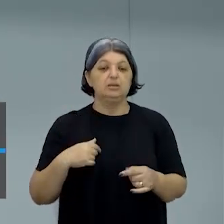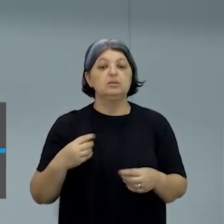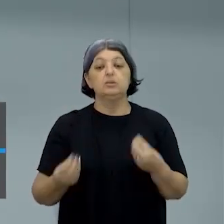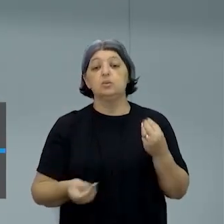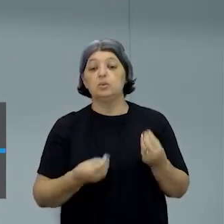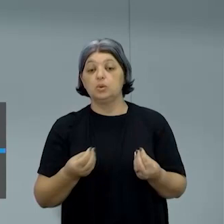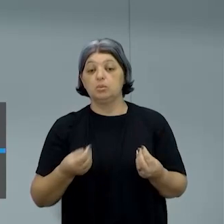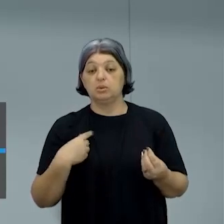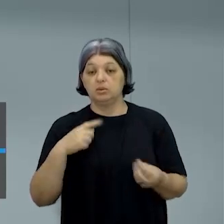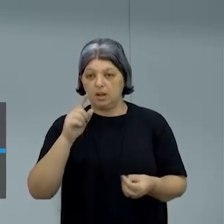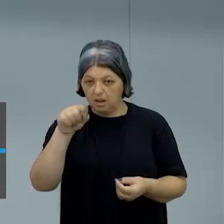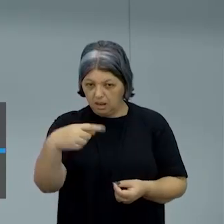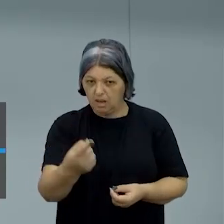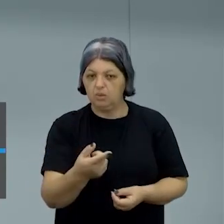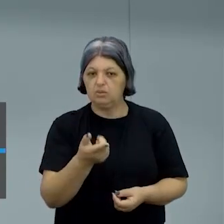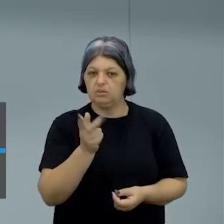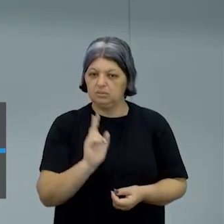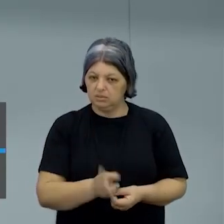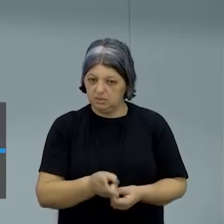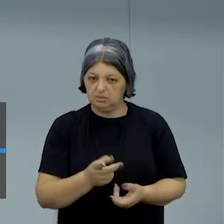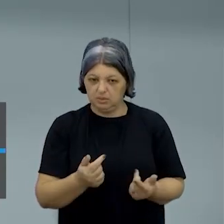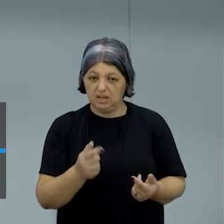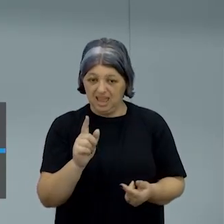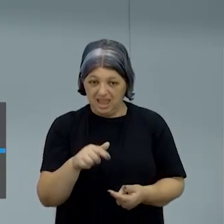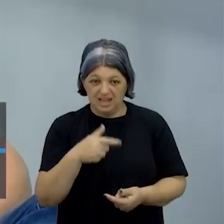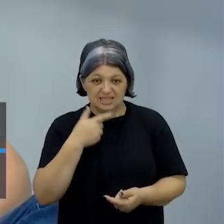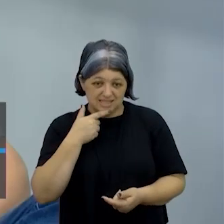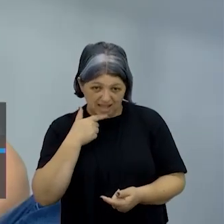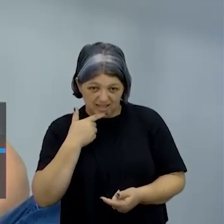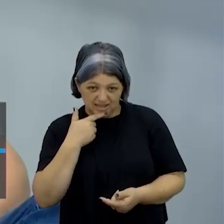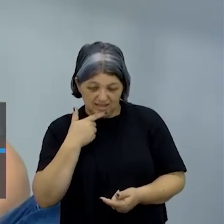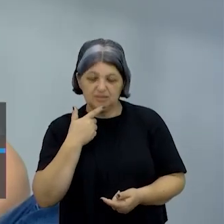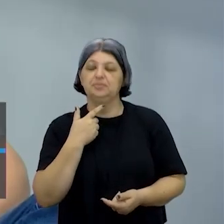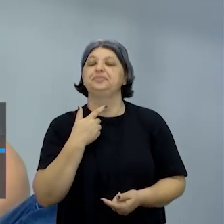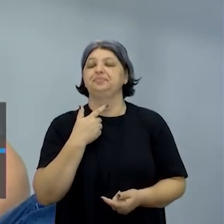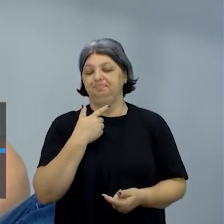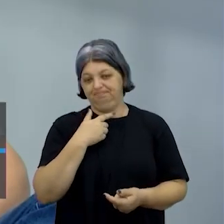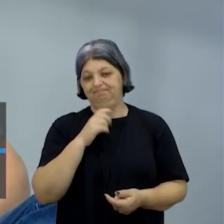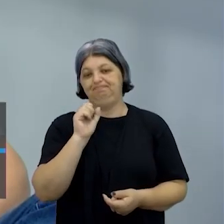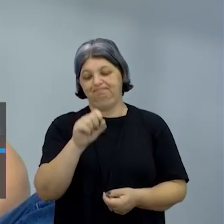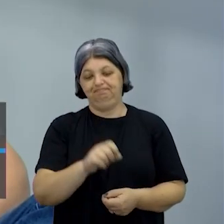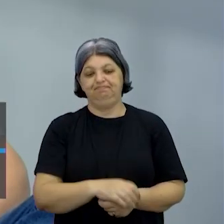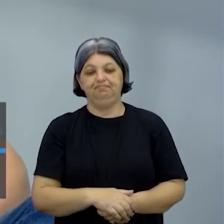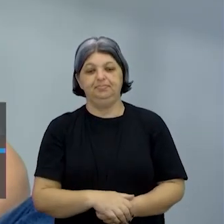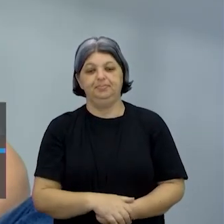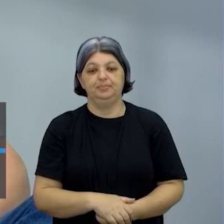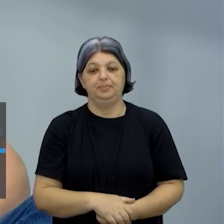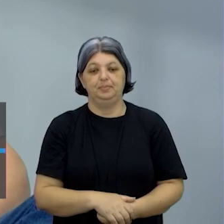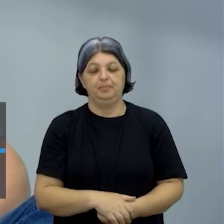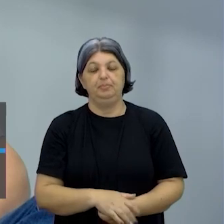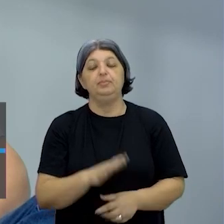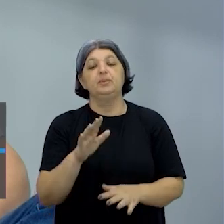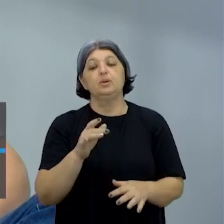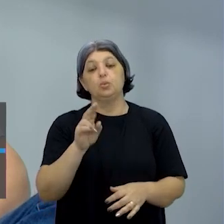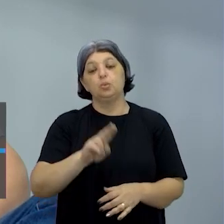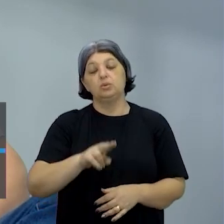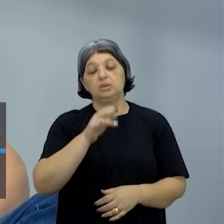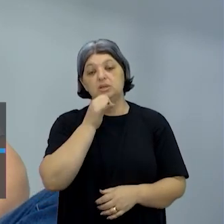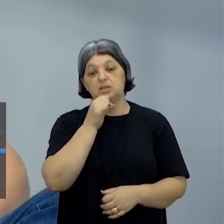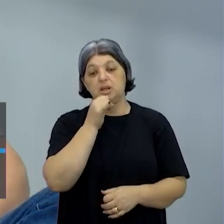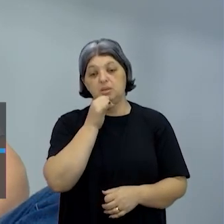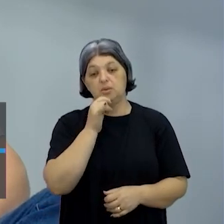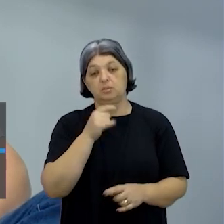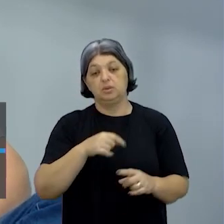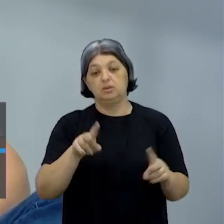e que você pode na próxima repetir? É a risada. É isso mesmo? É a risada. Eu posso até usar como exemplo aqui